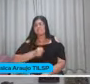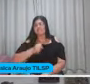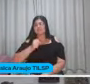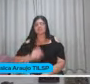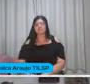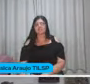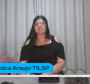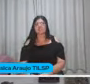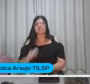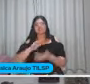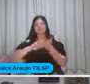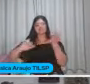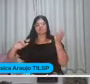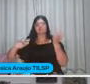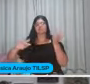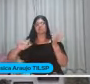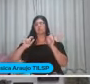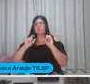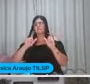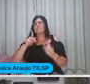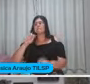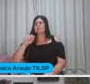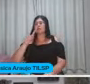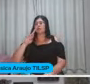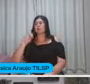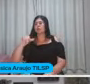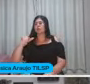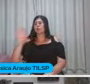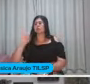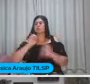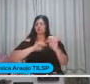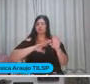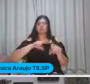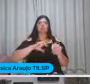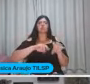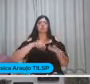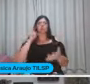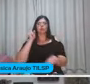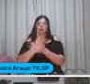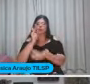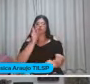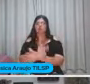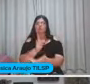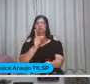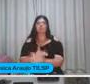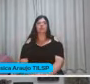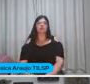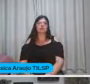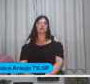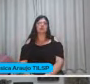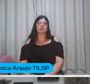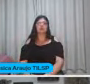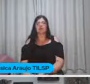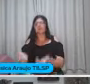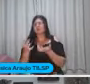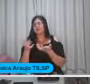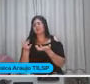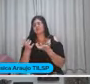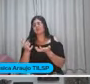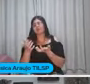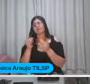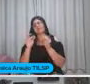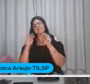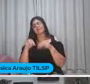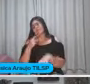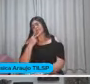Quiseram tirar O título dele De patrão Da educação Mas ele Permaneceu Então gente Eu queria assim Para encerrar minha